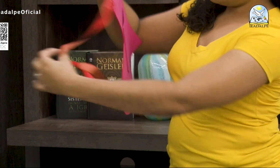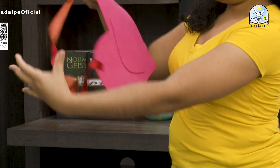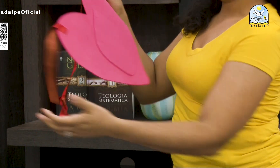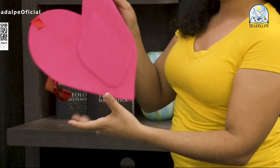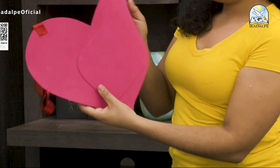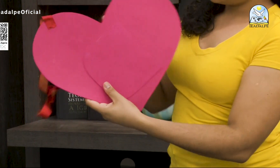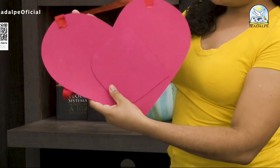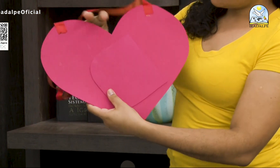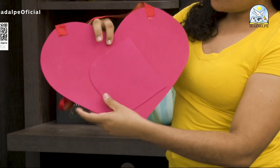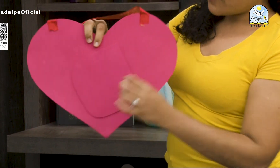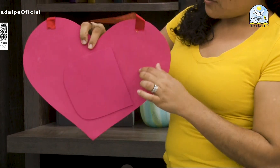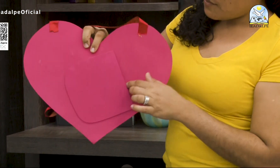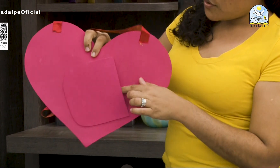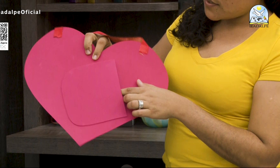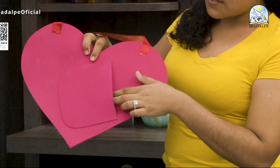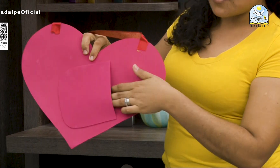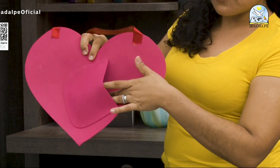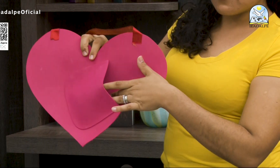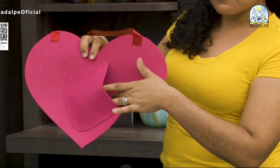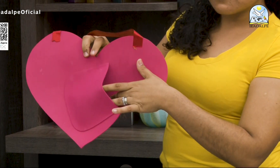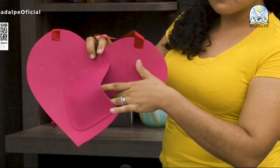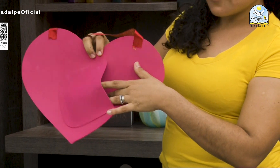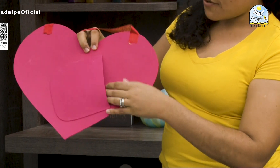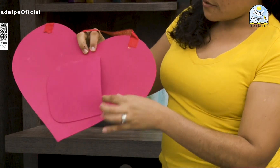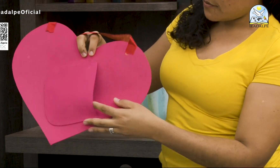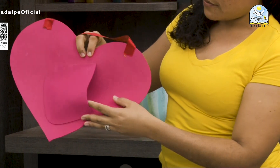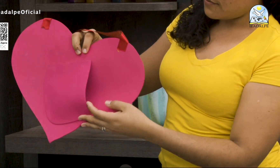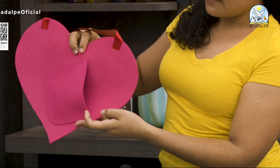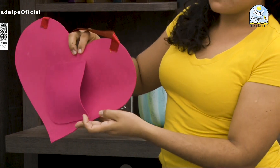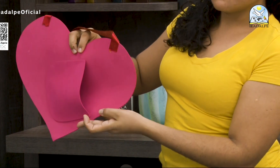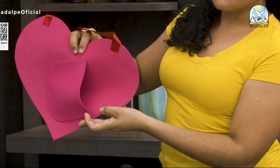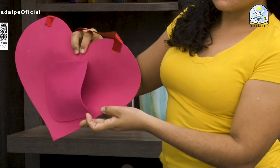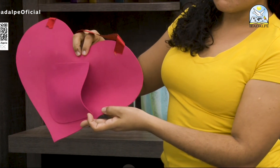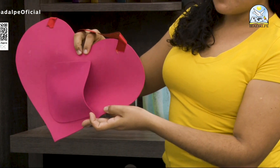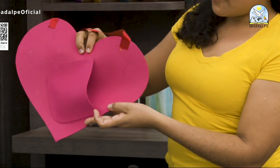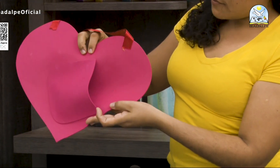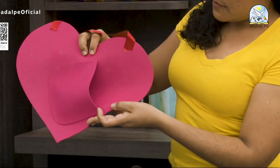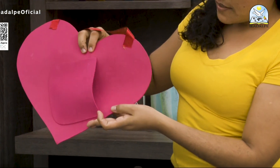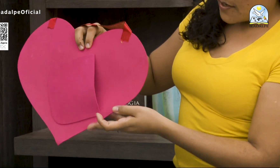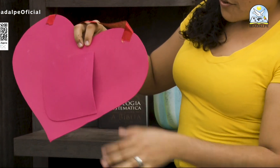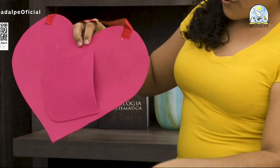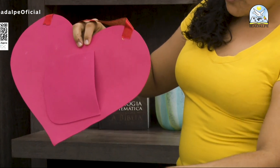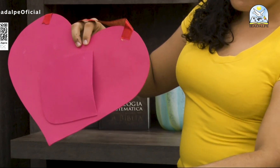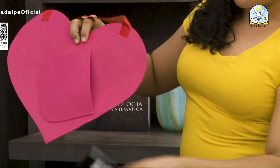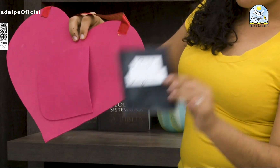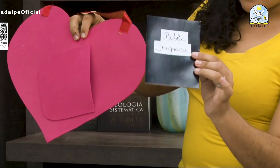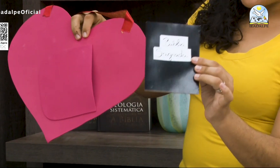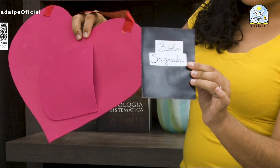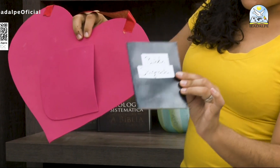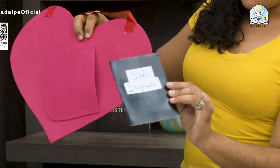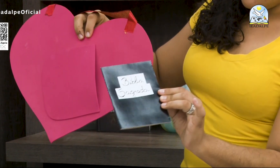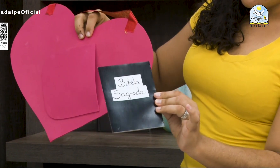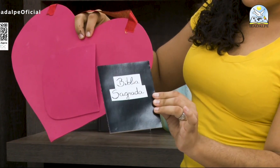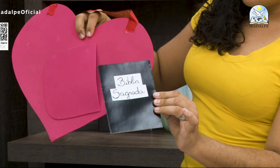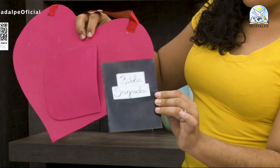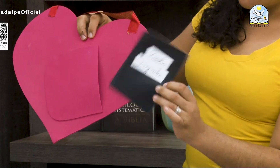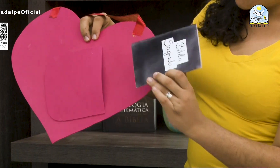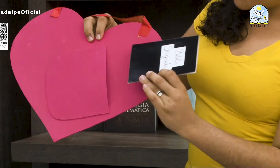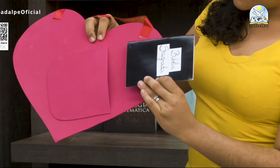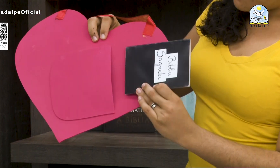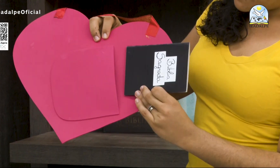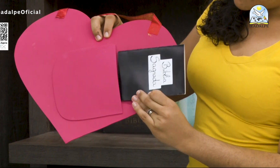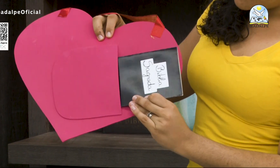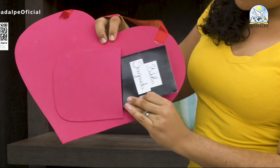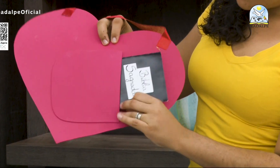atrás, eu coloquei um bolsinho, ó, tá vendo? Onde eu vou guardar